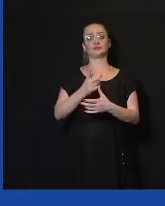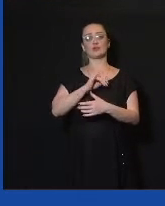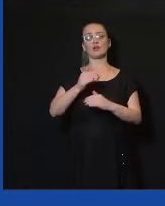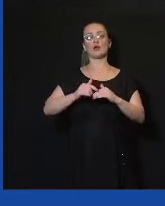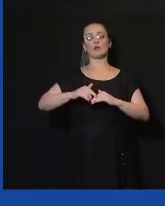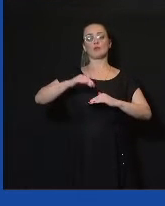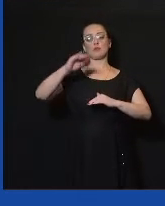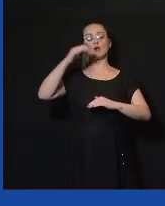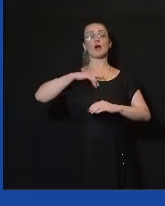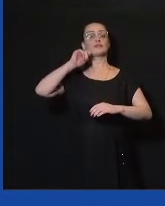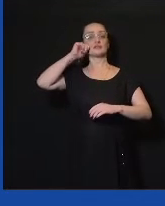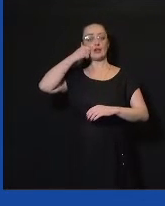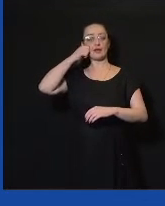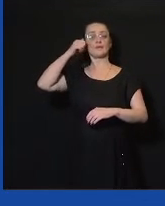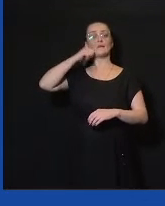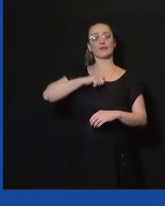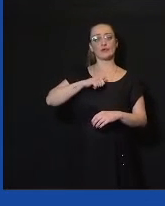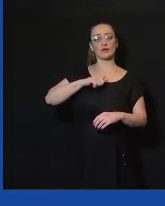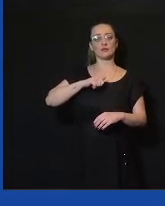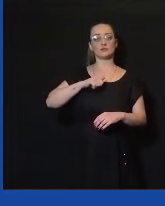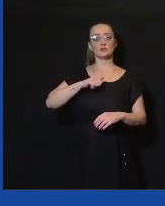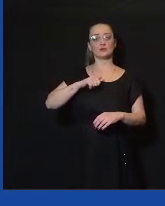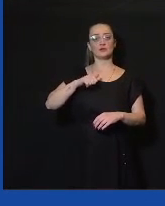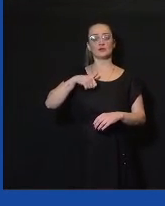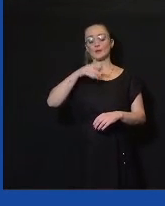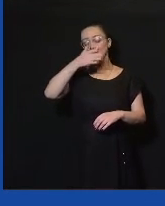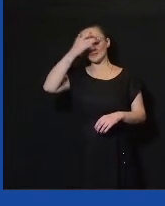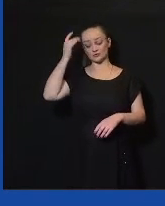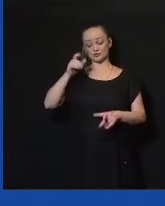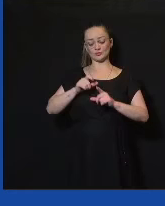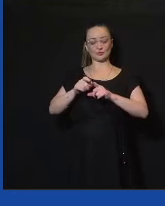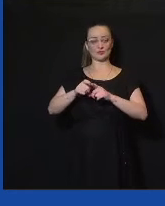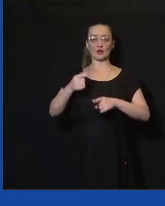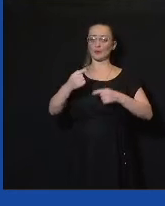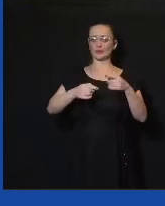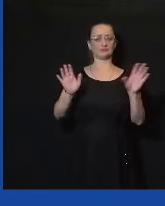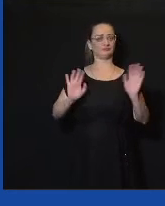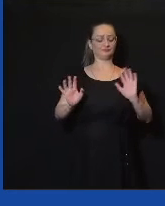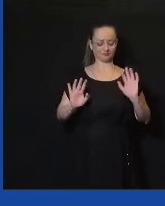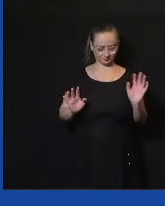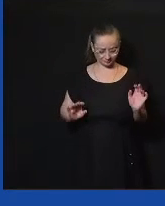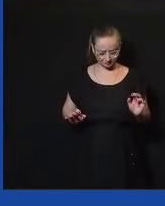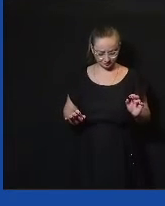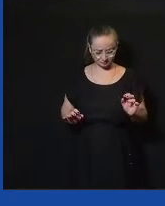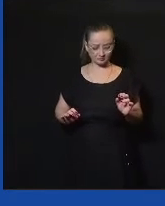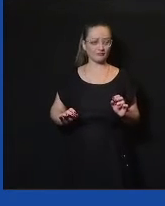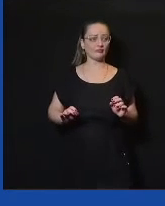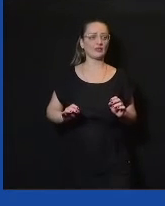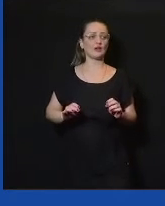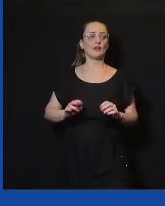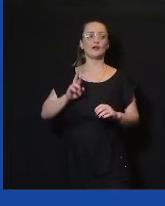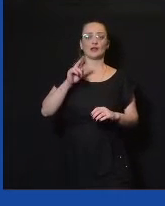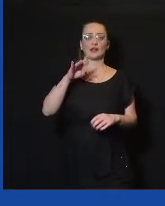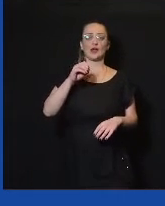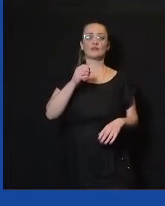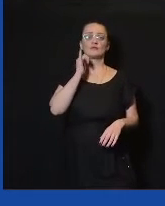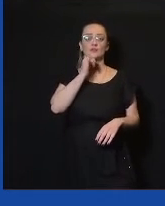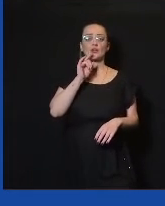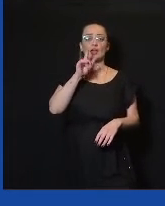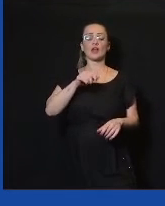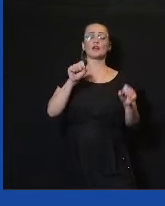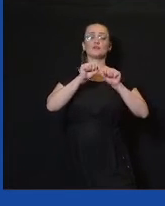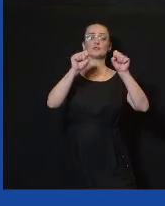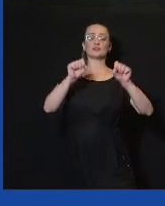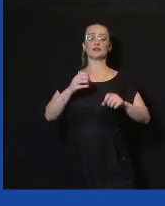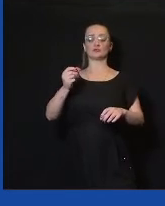de negros, de mulheres e de pessoas periféricas na política, não. E como o Renato falou, a gente está falando de um sistema que